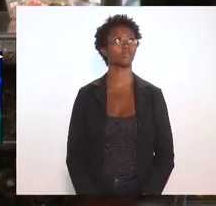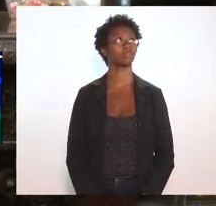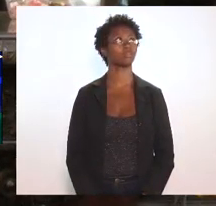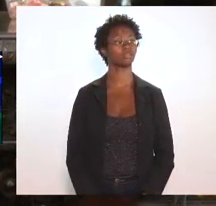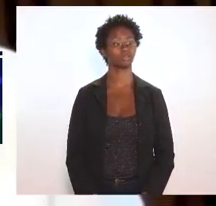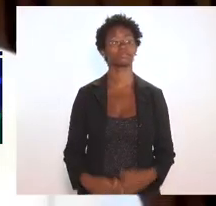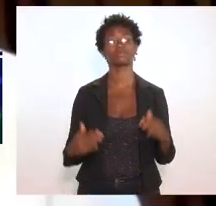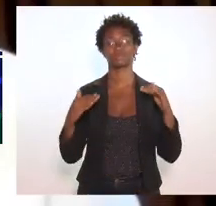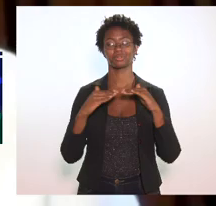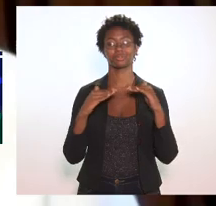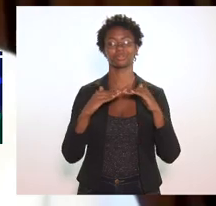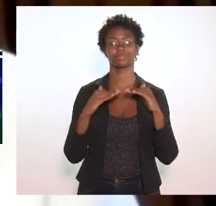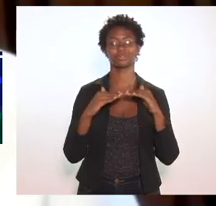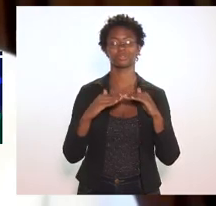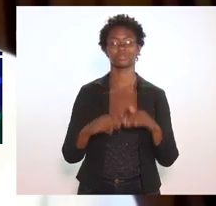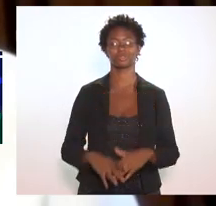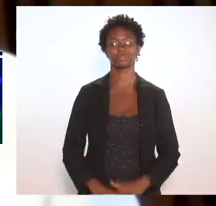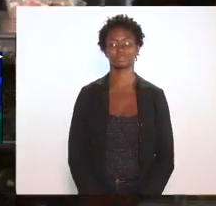Favorável, presidente.